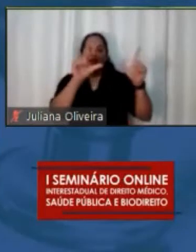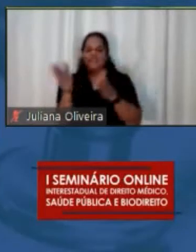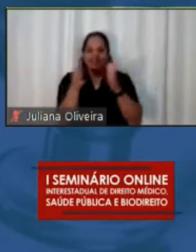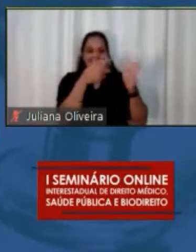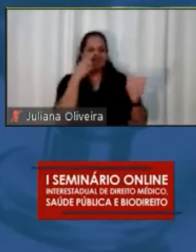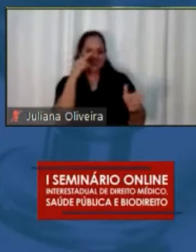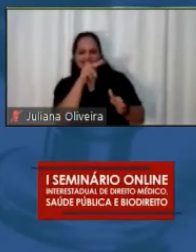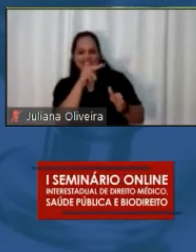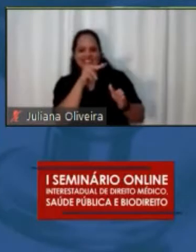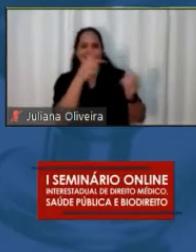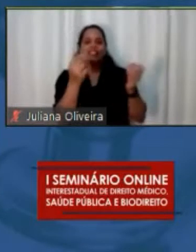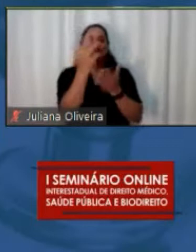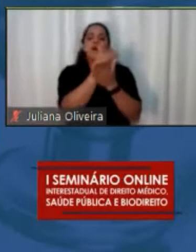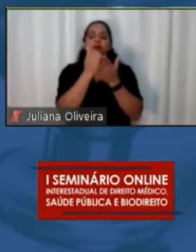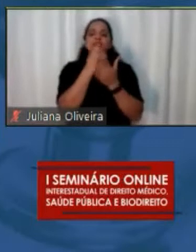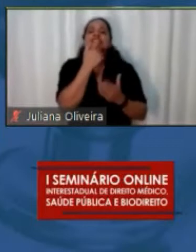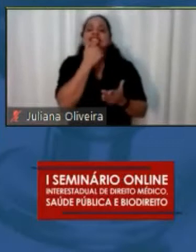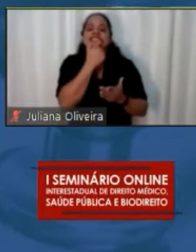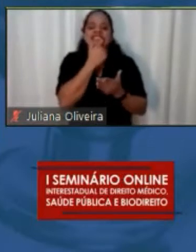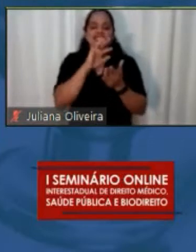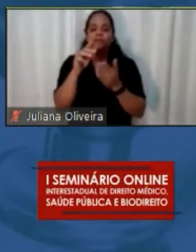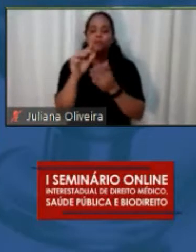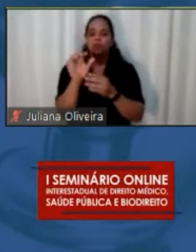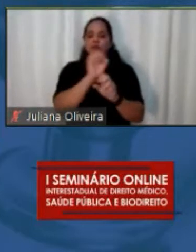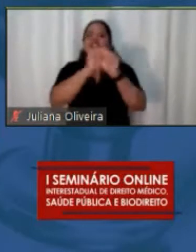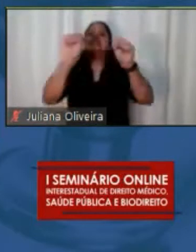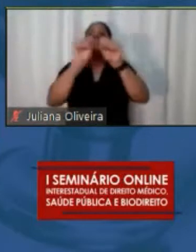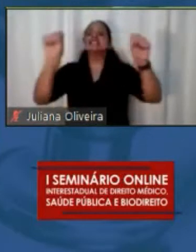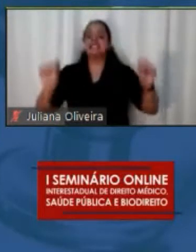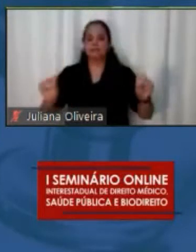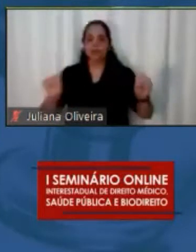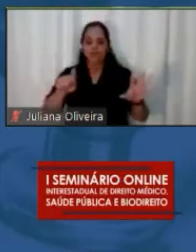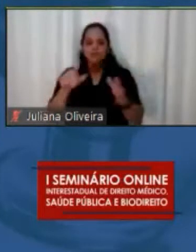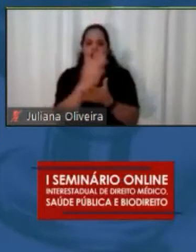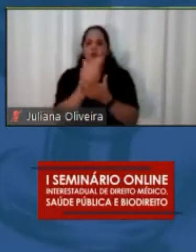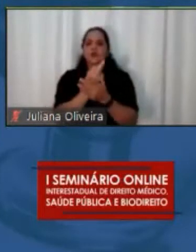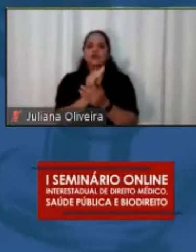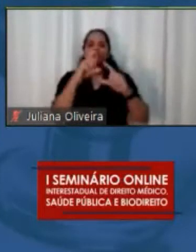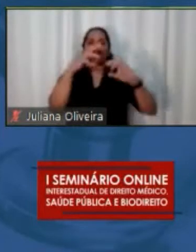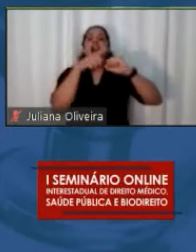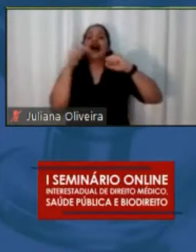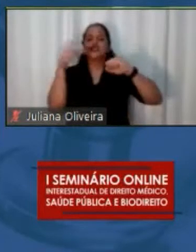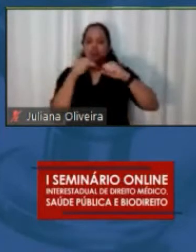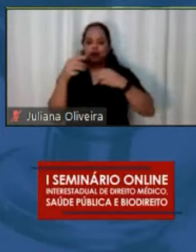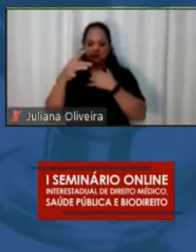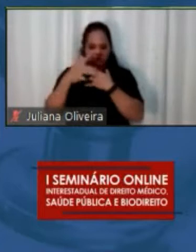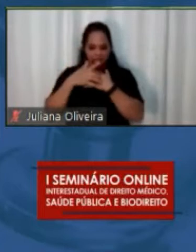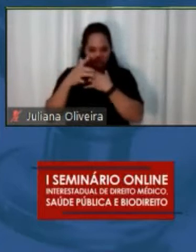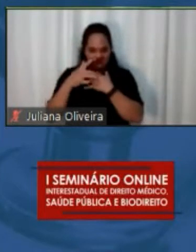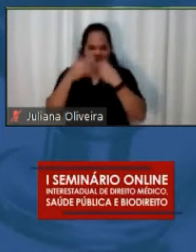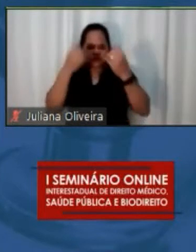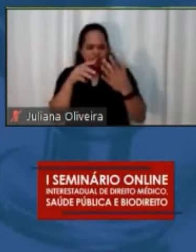revisão sistemática de artigos médicos, uma meta-análise, em que, nesta meta-análise, feita a